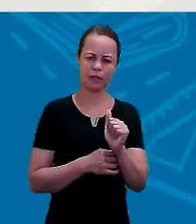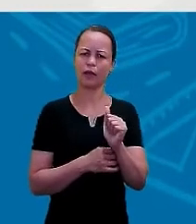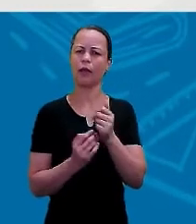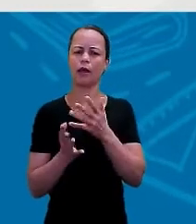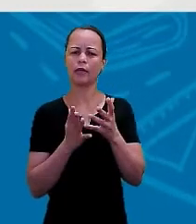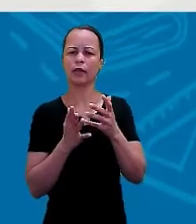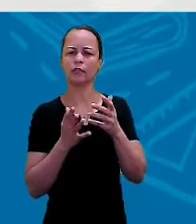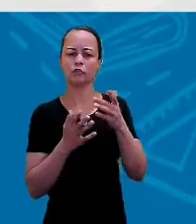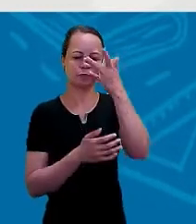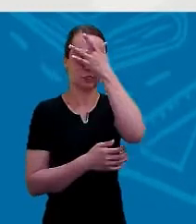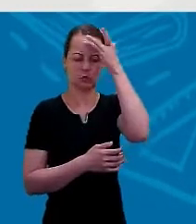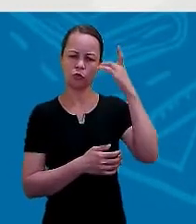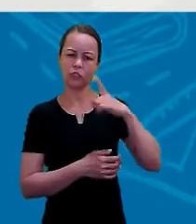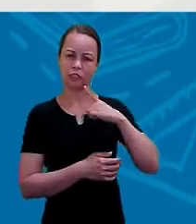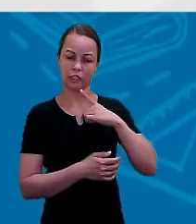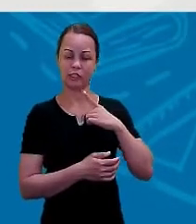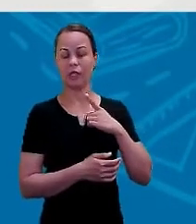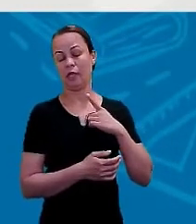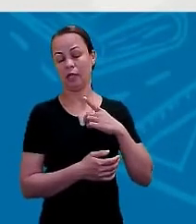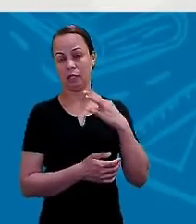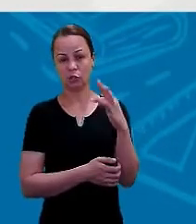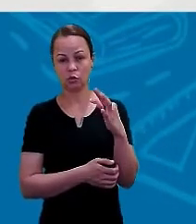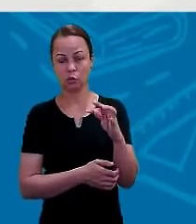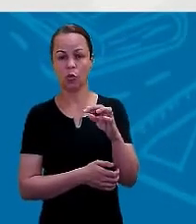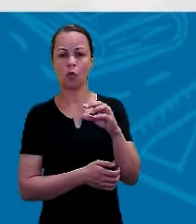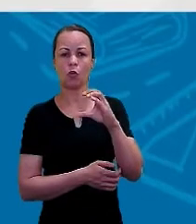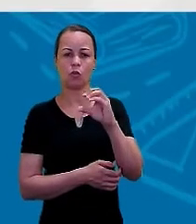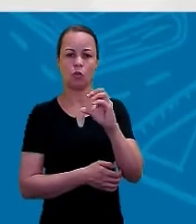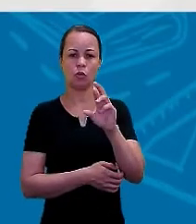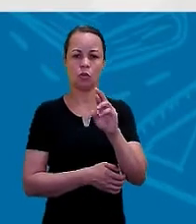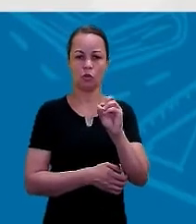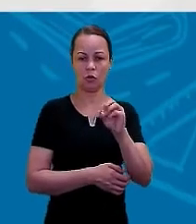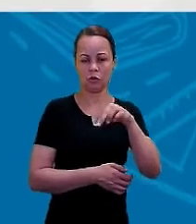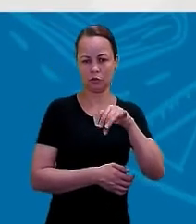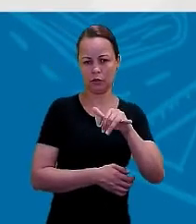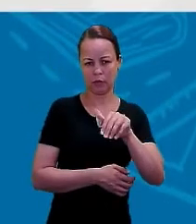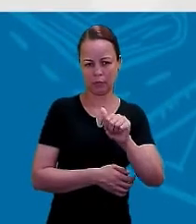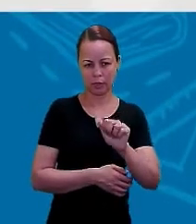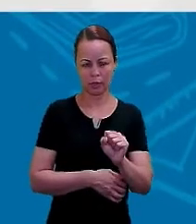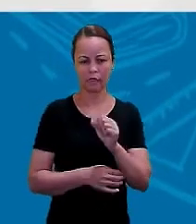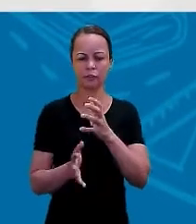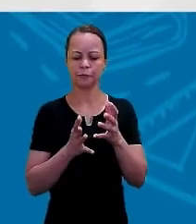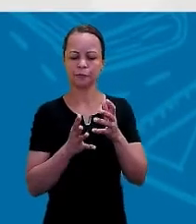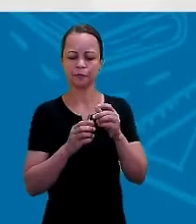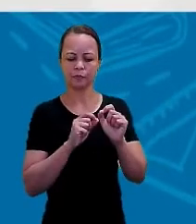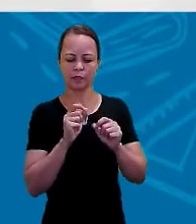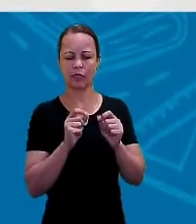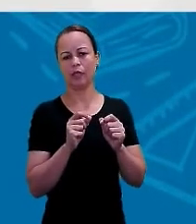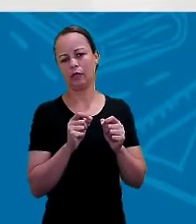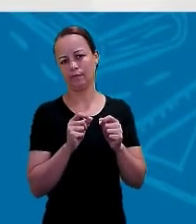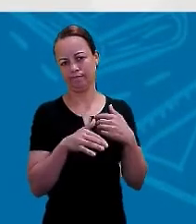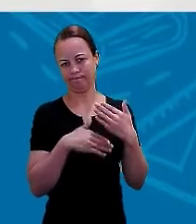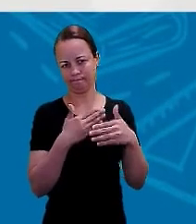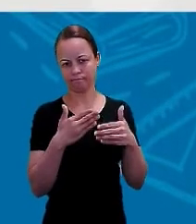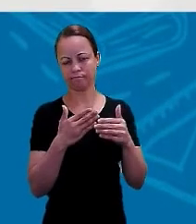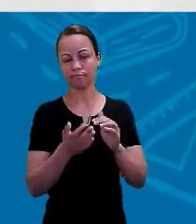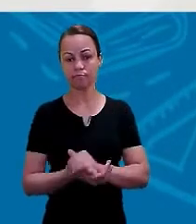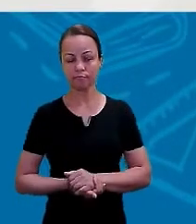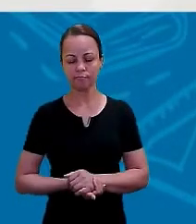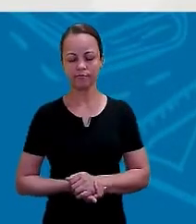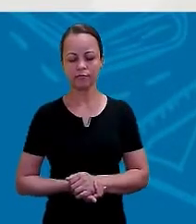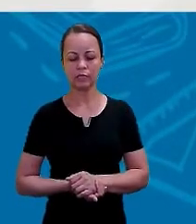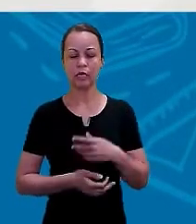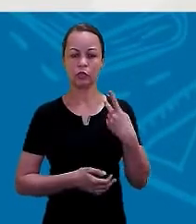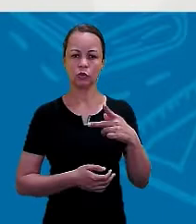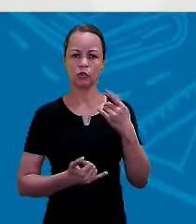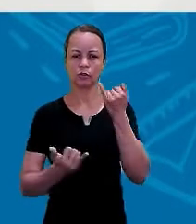crônicas, pessoas que às vezes têm até que fazer algum tipo de intervenção a nível de giro do cíngulo anterior dorsal. Então, todas essas informações